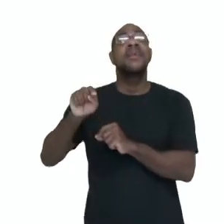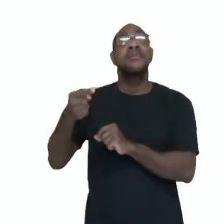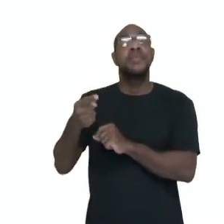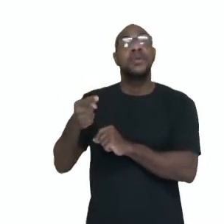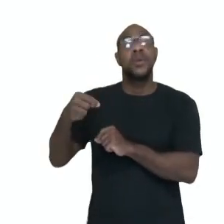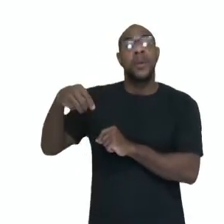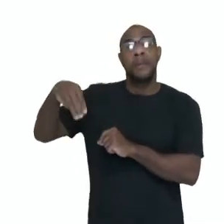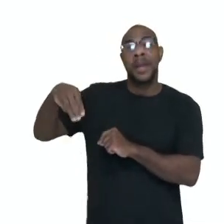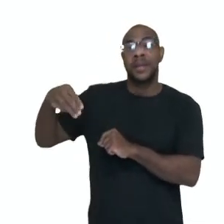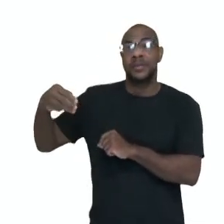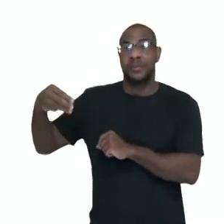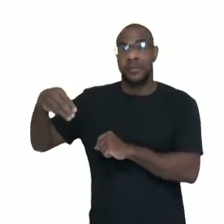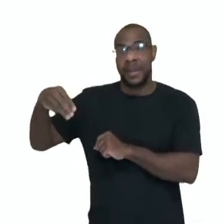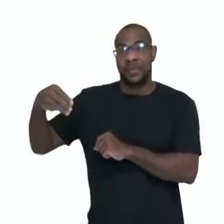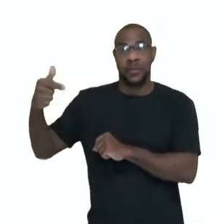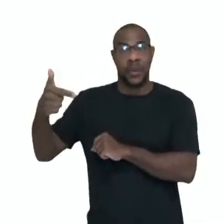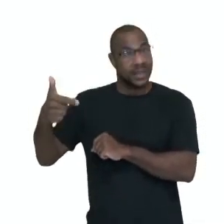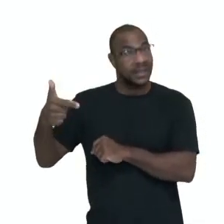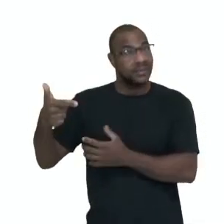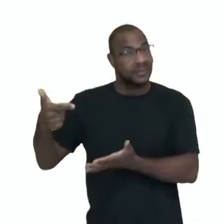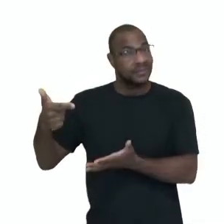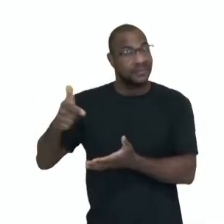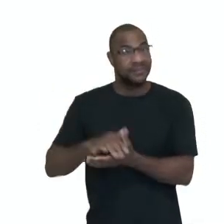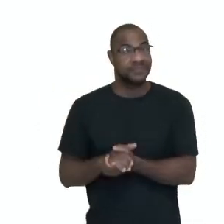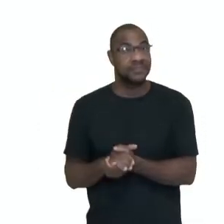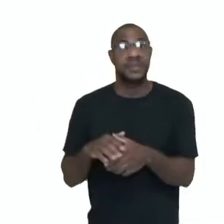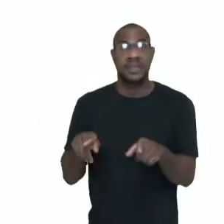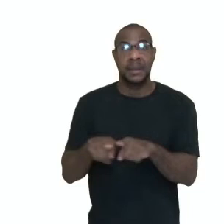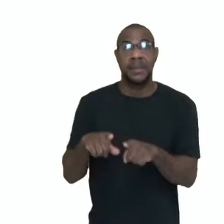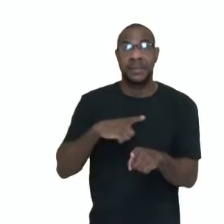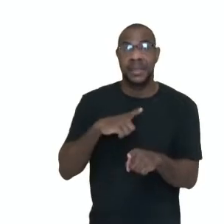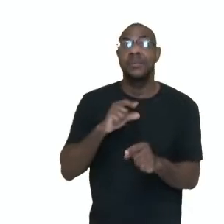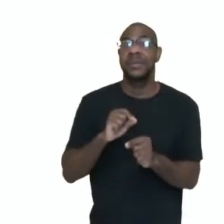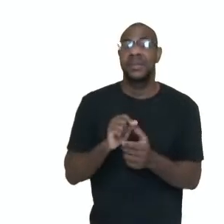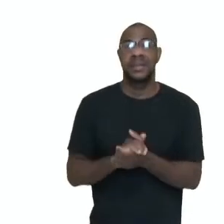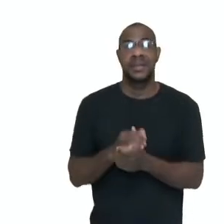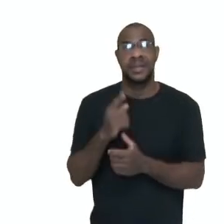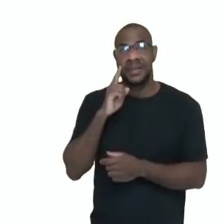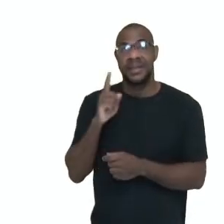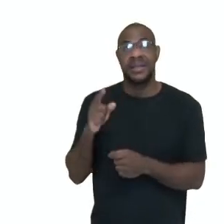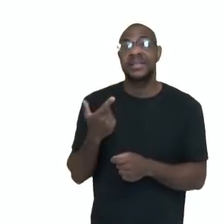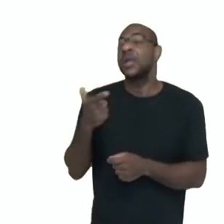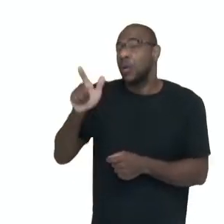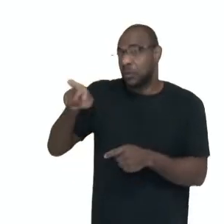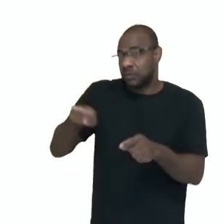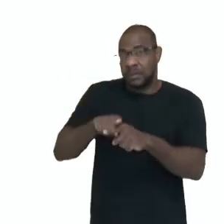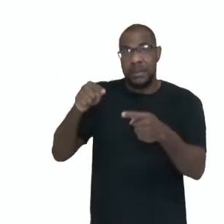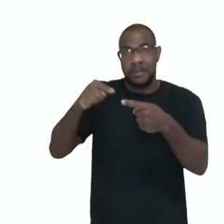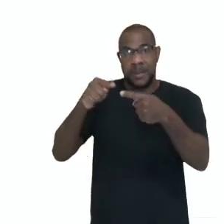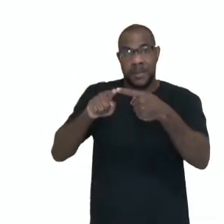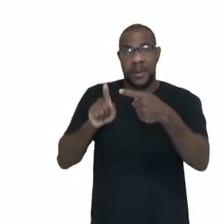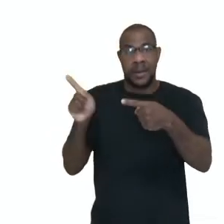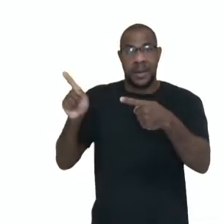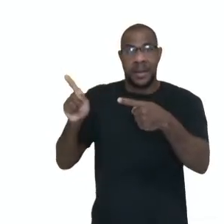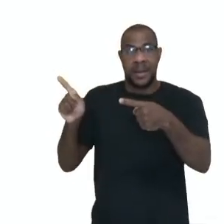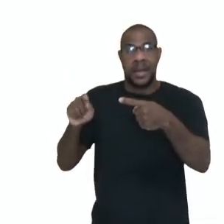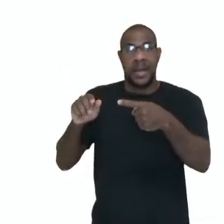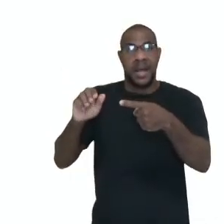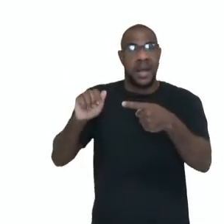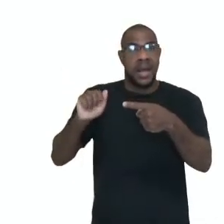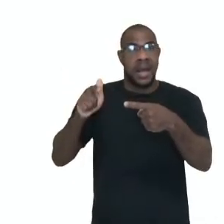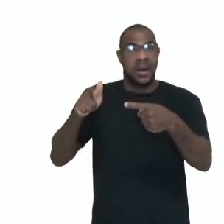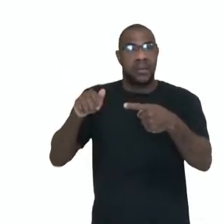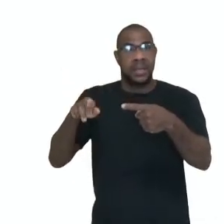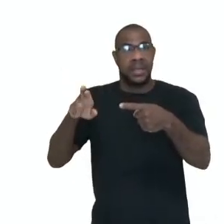interessante. Além do hectare, no Brasil, nós temos um are, que mede 100 m², o alqueire paulista, que